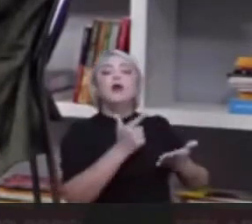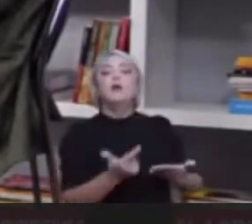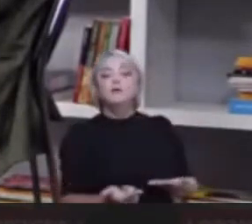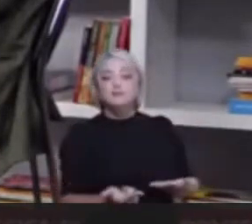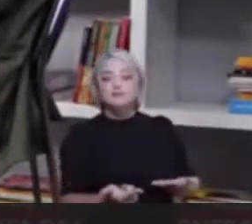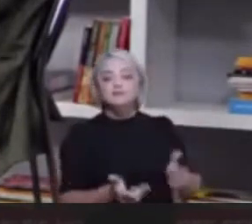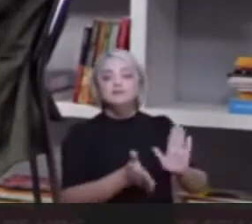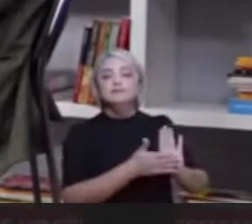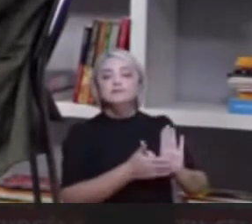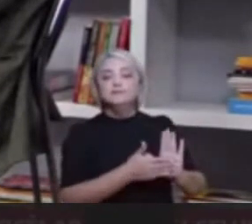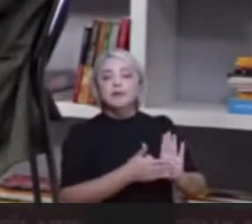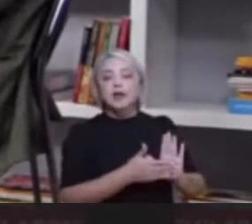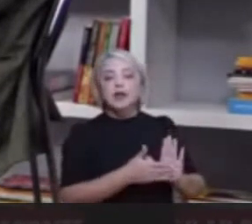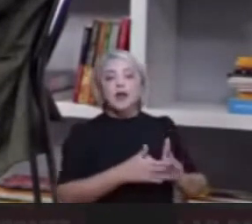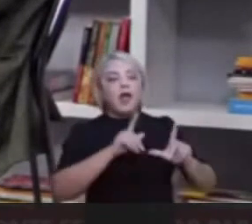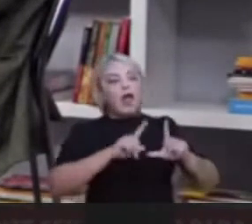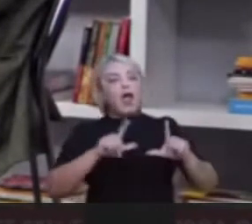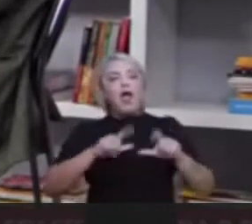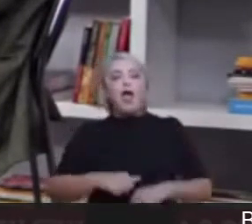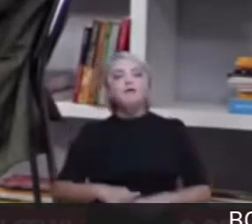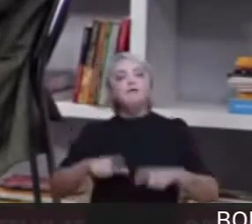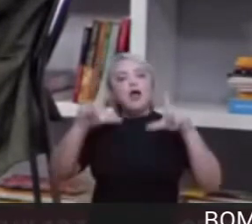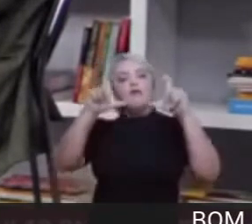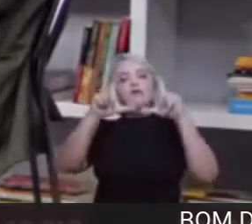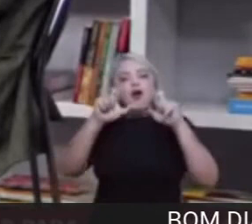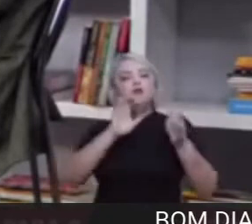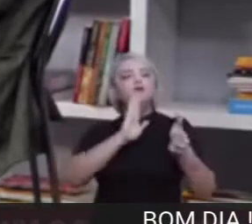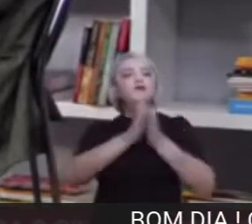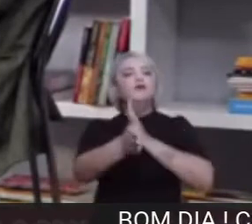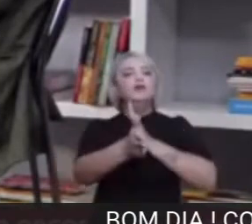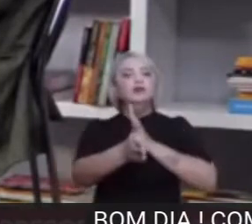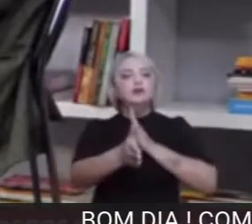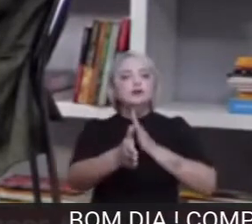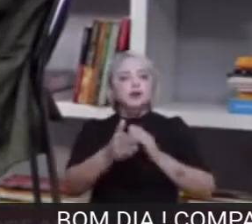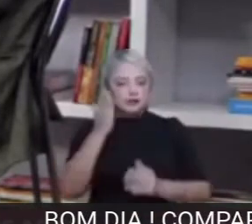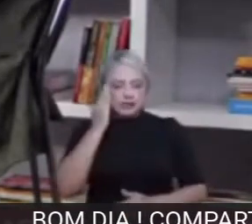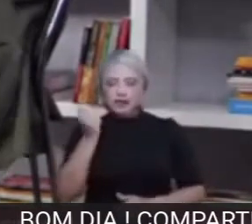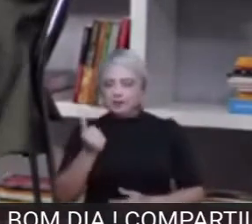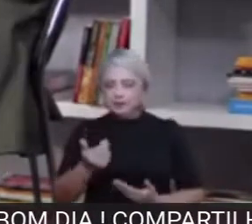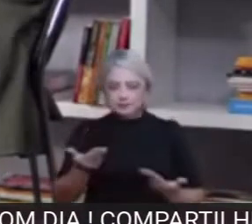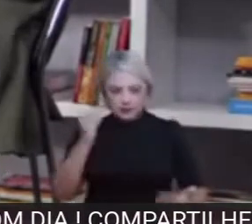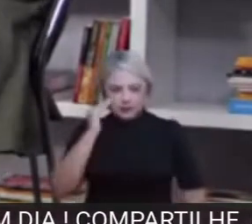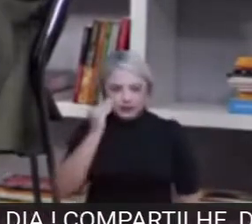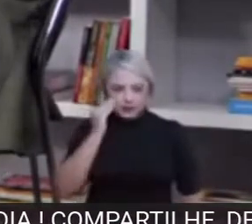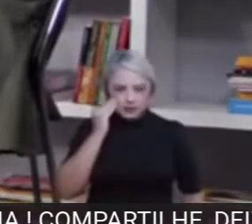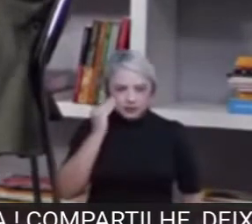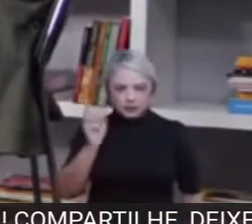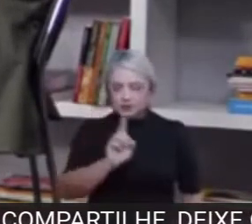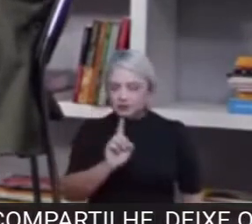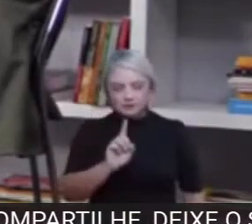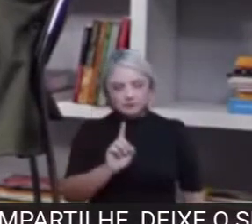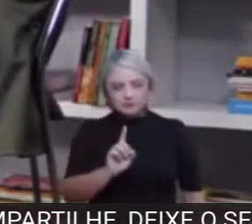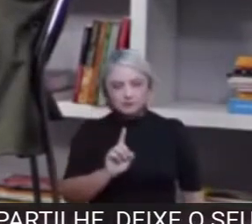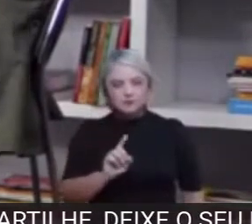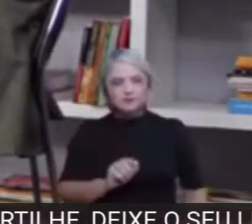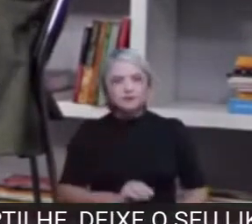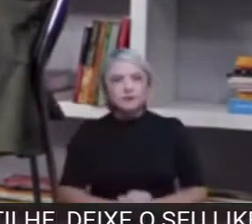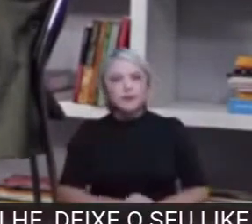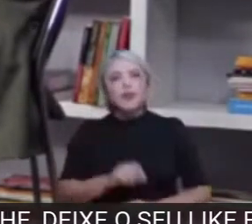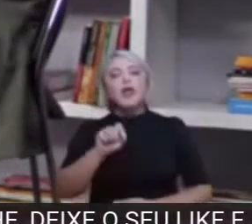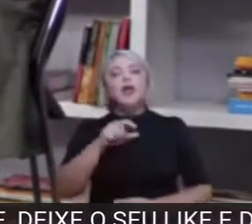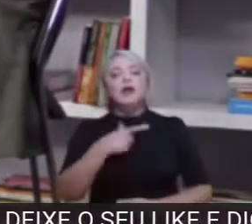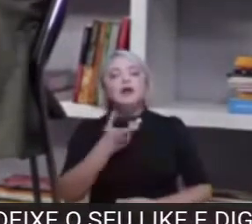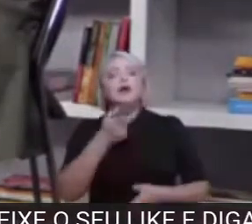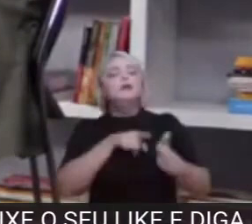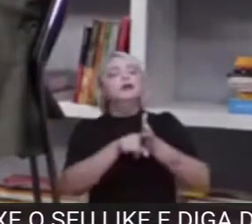a fotografia do Lula, fugitivo. Sabe? Eu falei, não vou dar agora, isso. Agora, que é que você... Eu queria fazer uma pergunta.